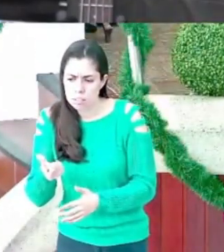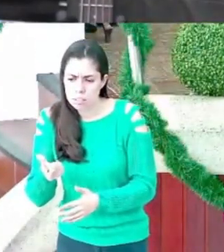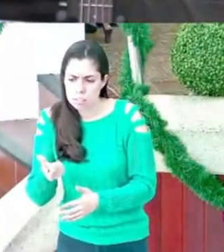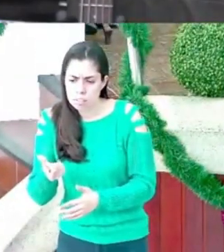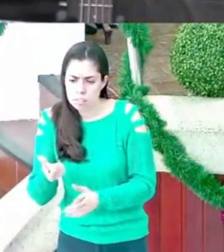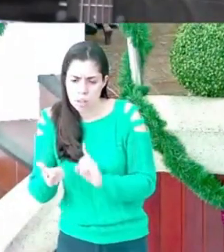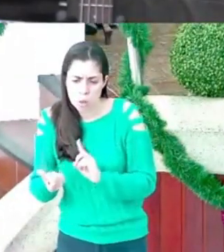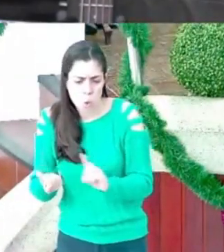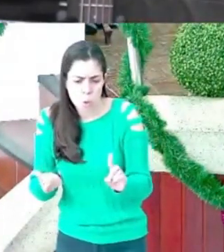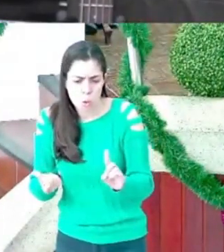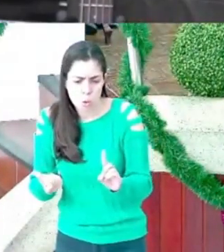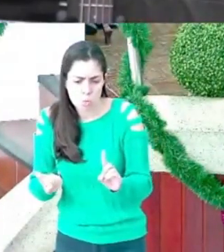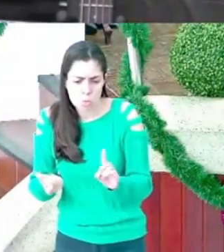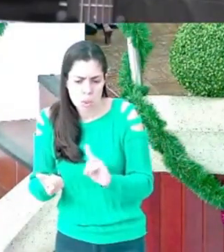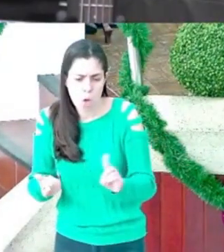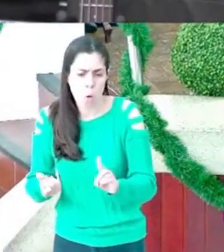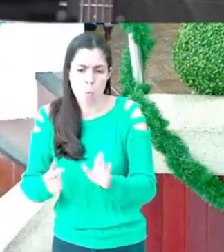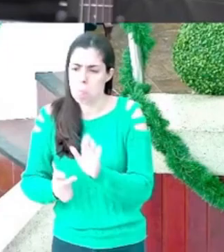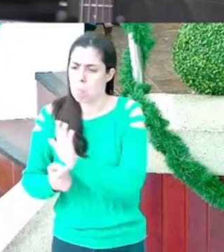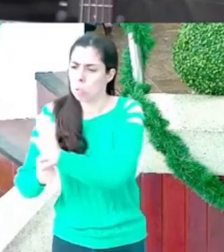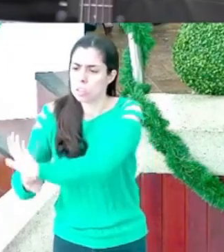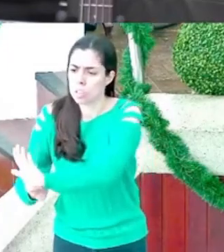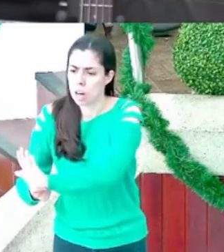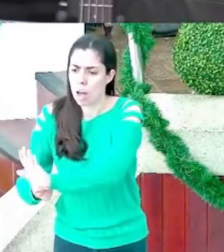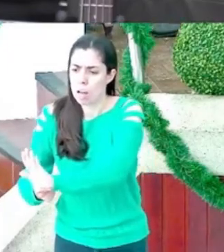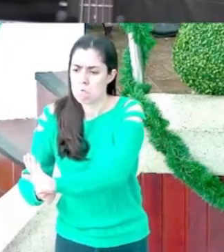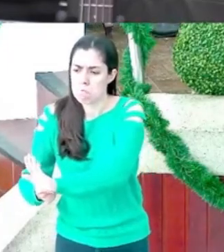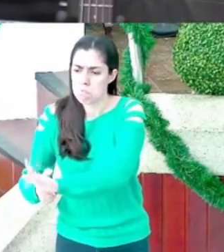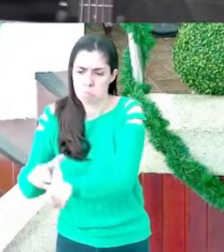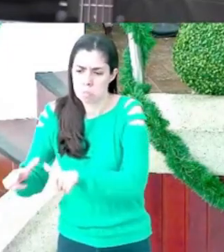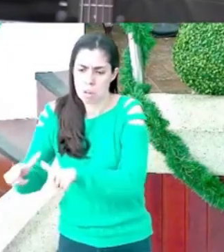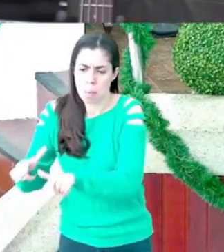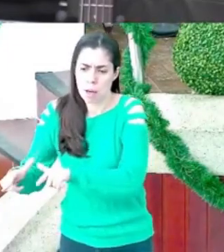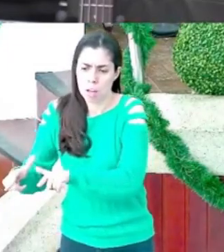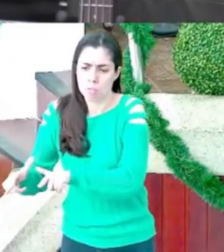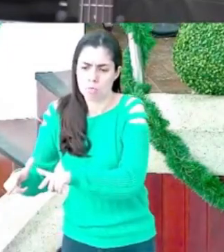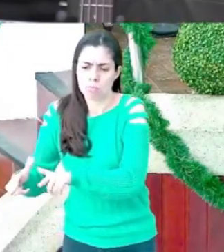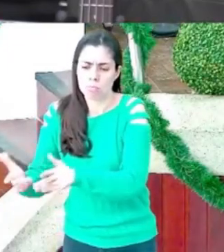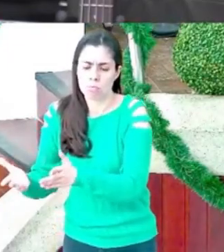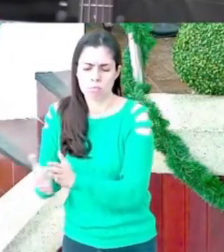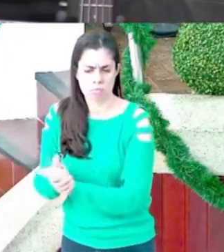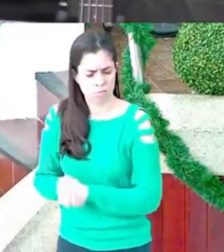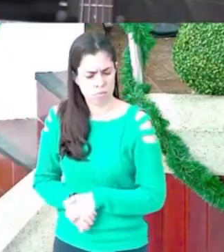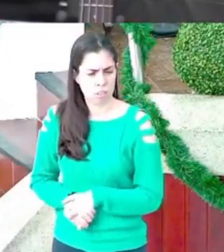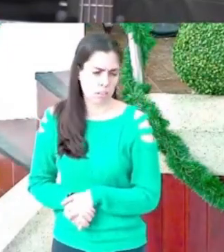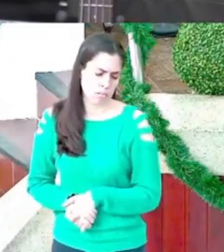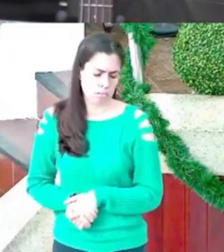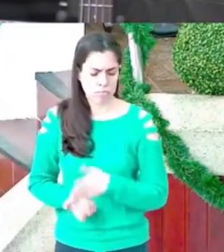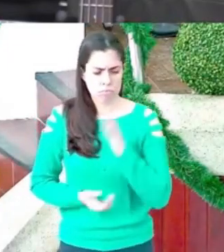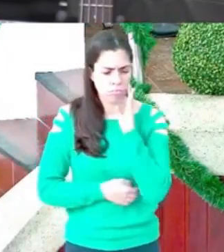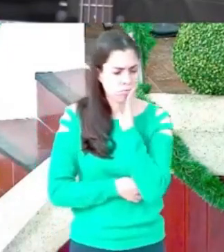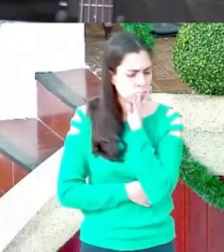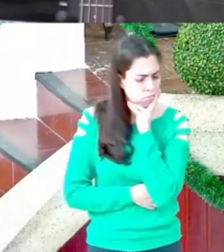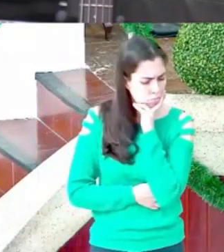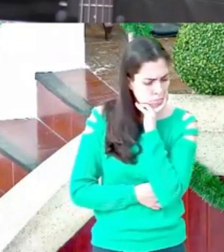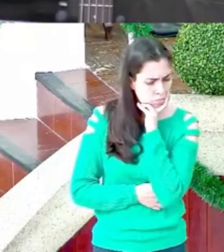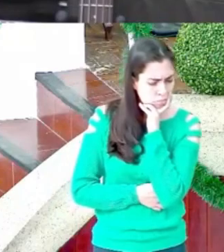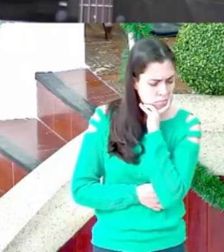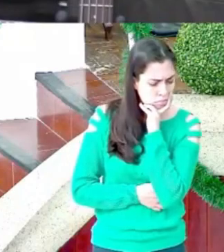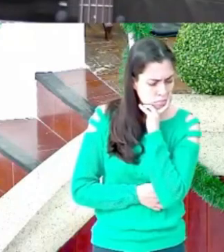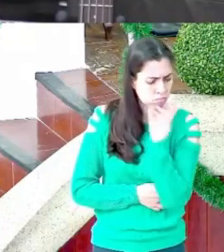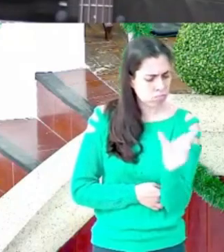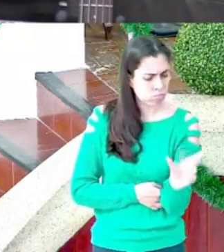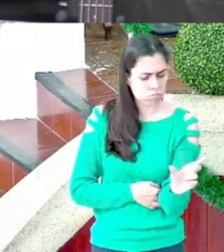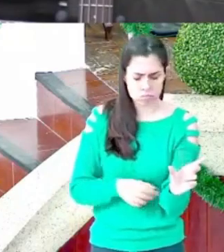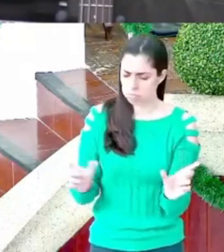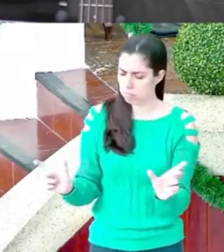guardai-vos de exercer as vossas obras, a vossa justiça diante dos homens, com o fim